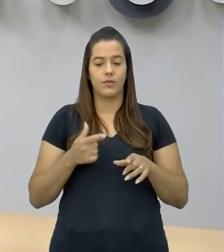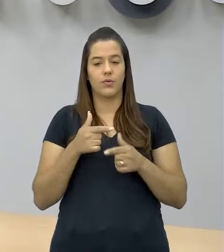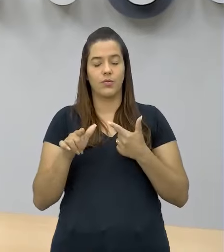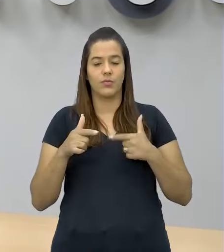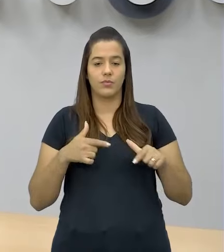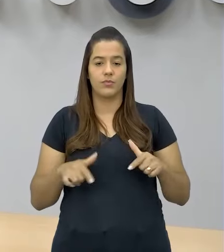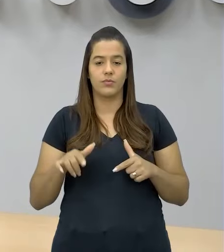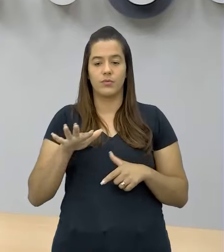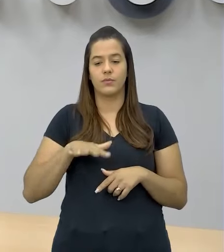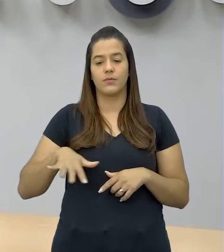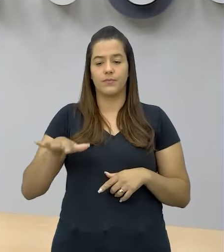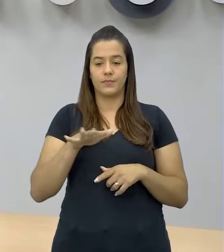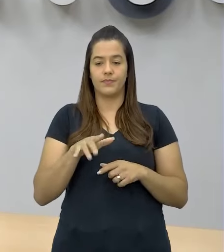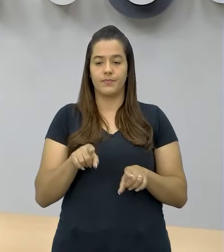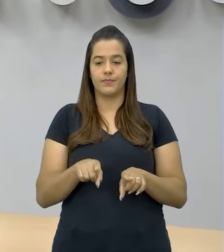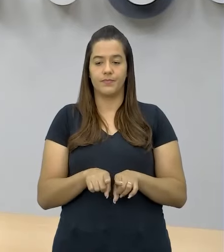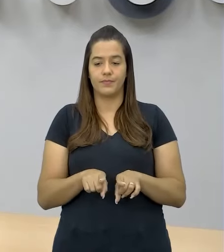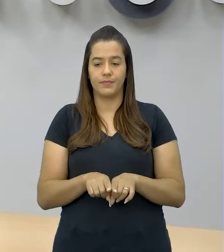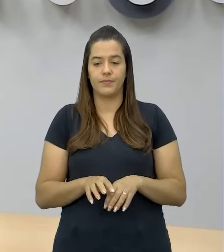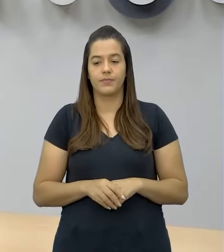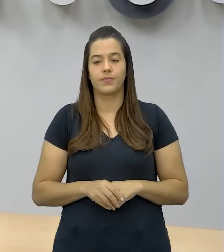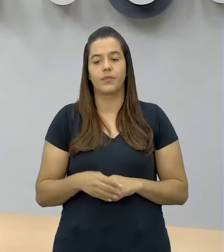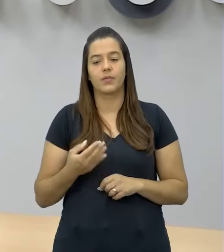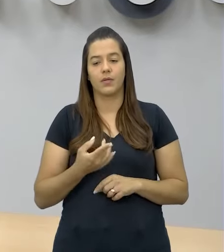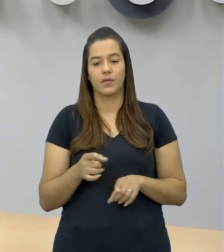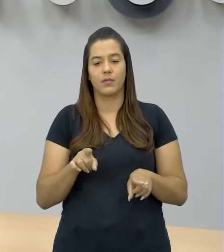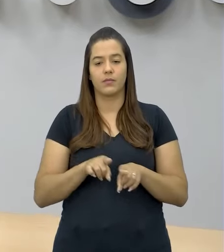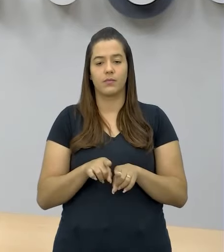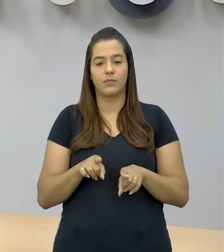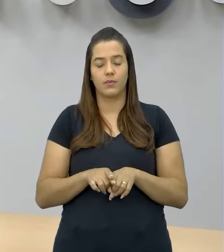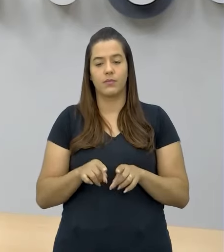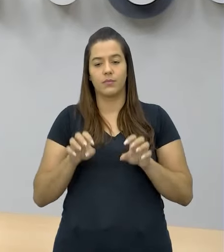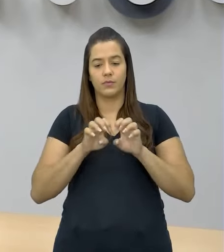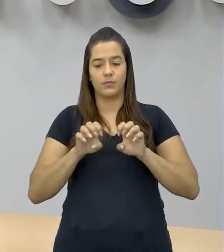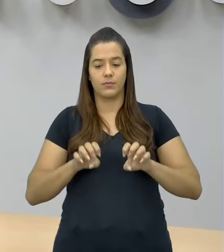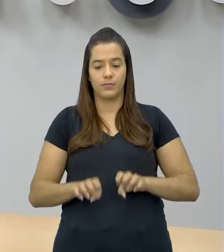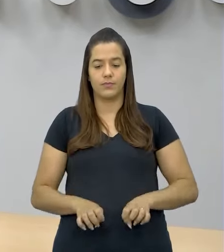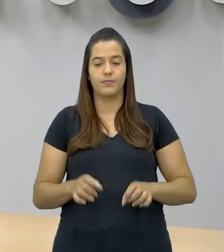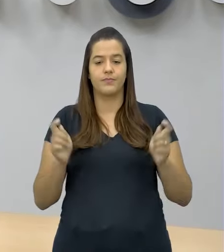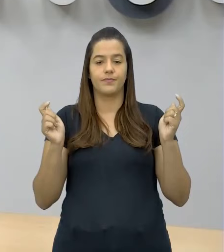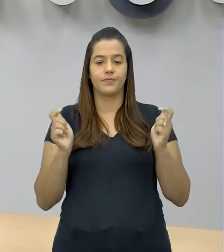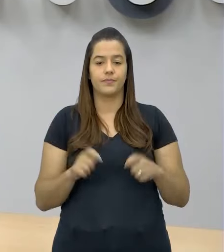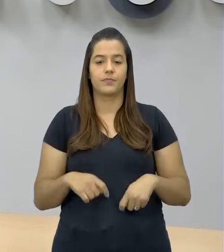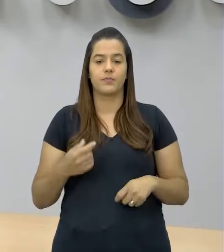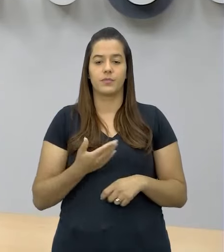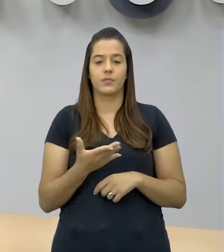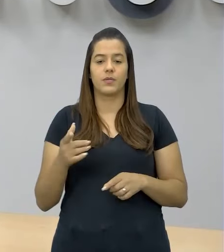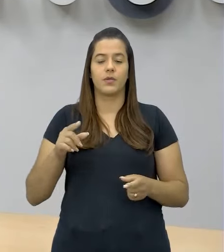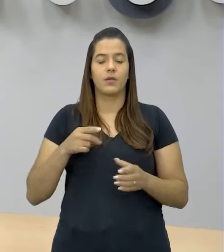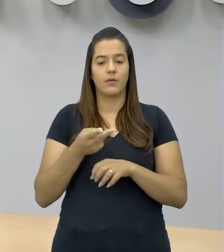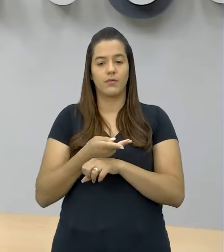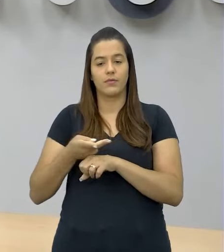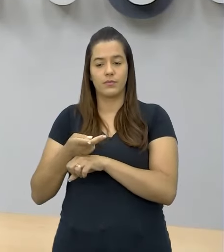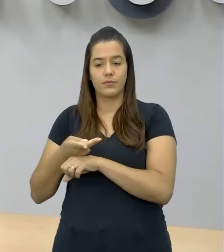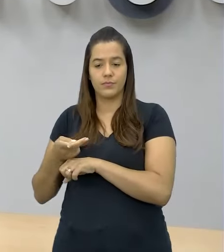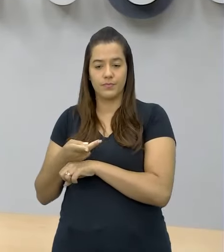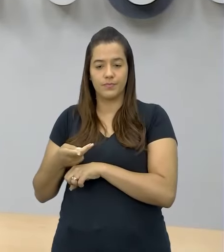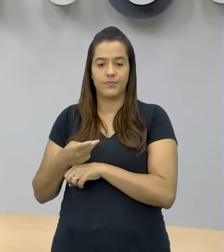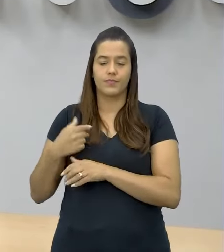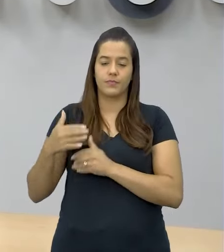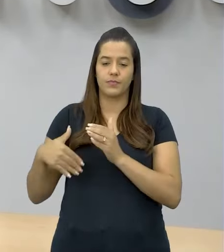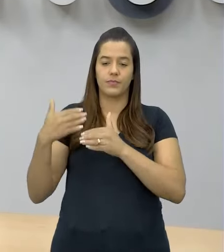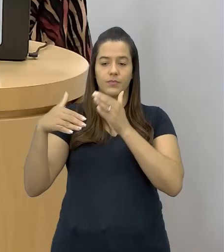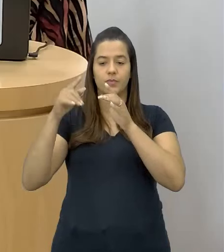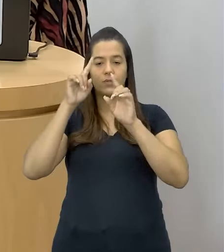outra questão, mas também ela vem pelos eixos estruturantes, que no caso aqui a investigação científica e